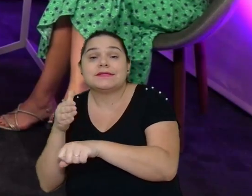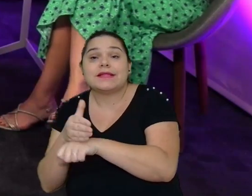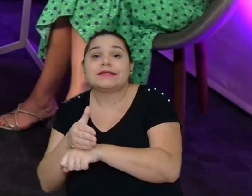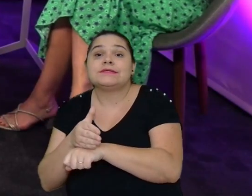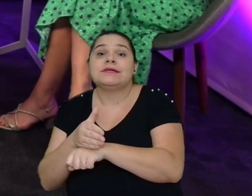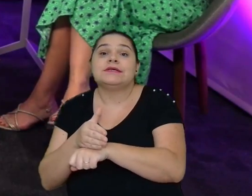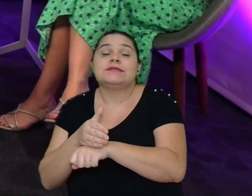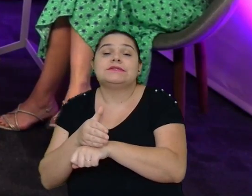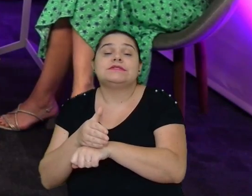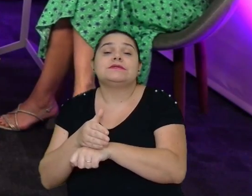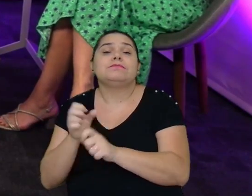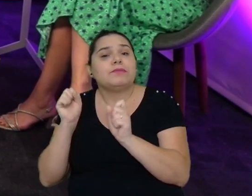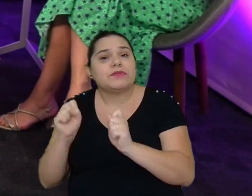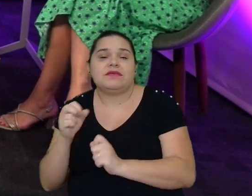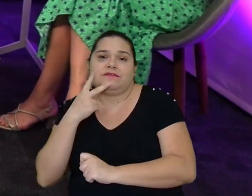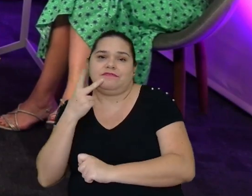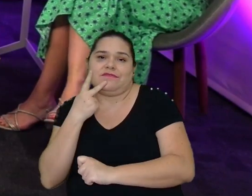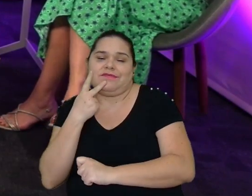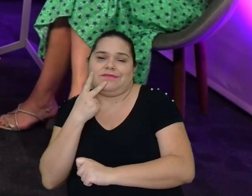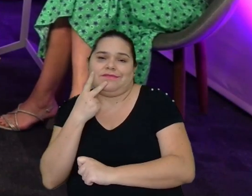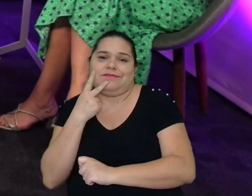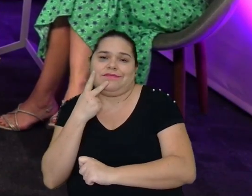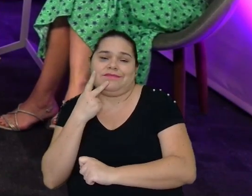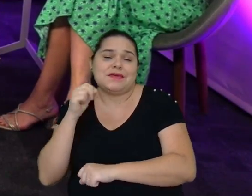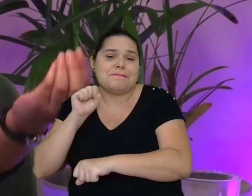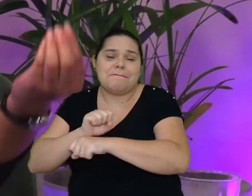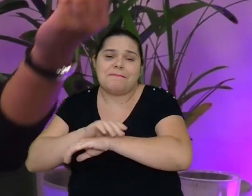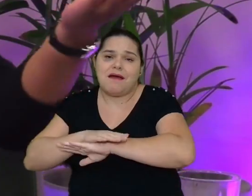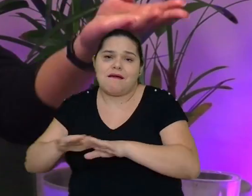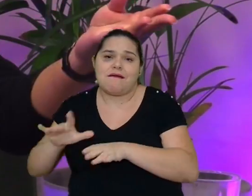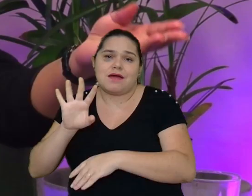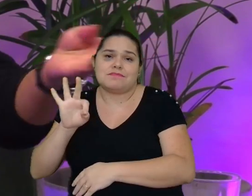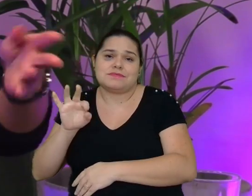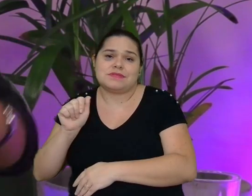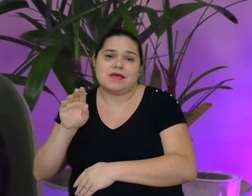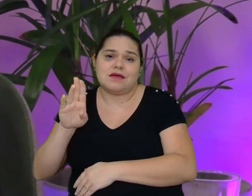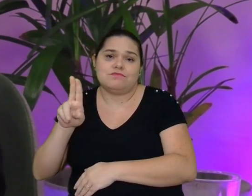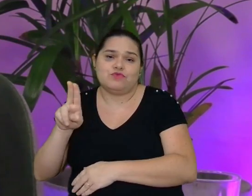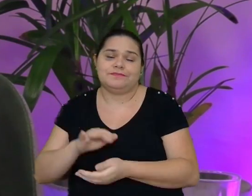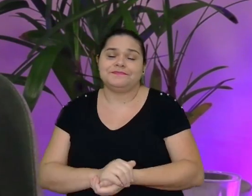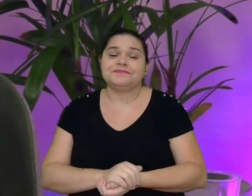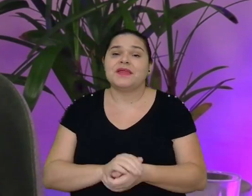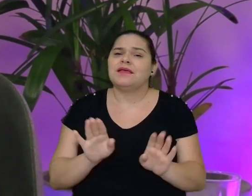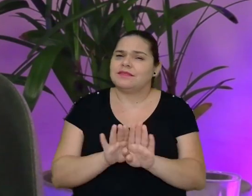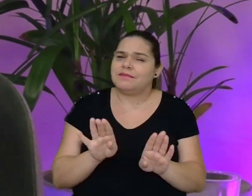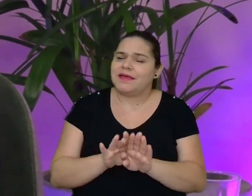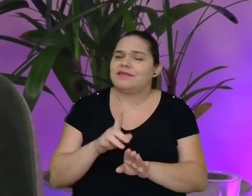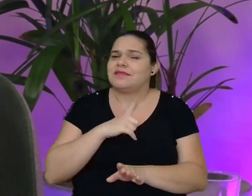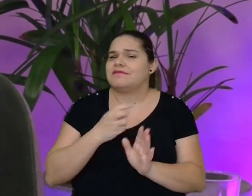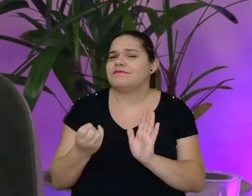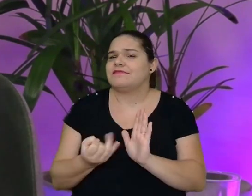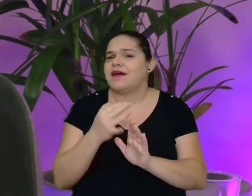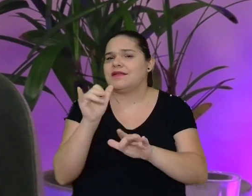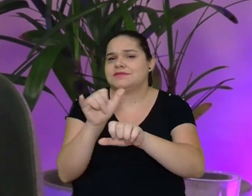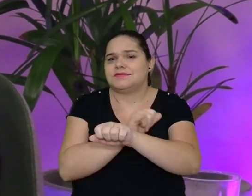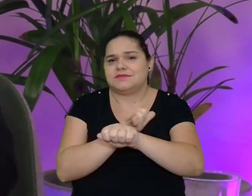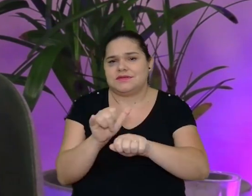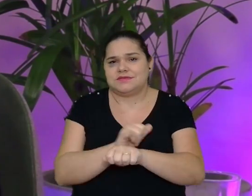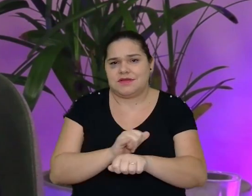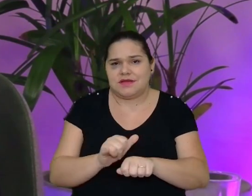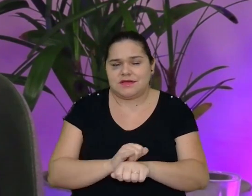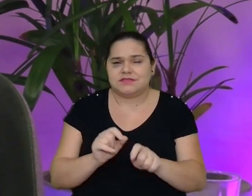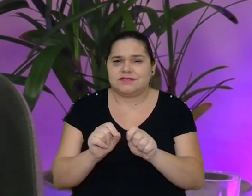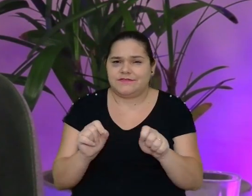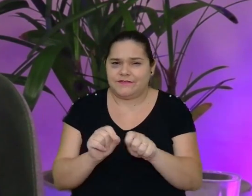E também porque tem tudo, tem vários procedimentos envolvidos, né? A gente conversou mais recentemente uma matéria que a gente fez para